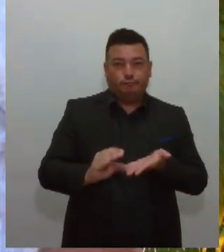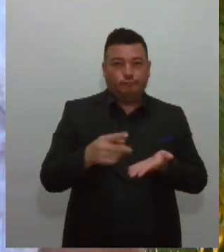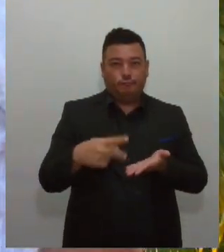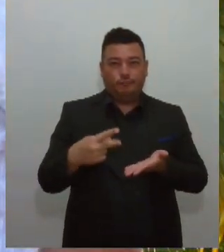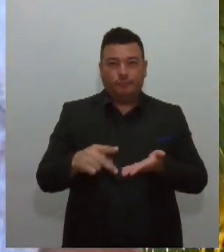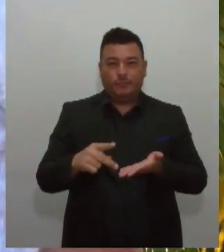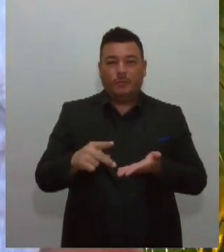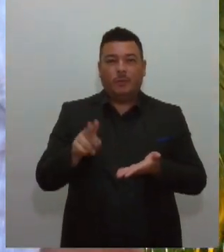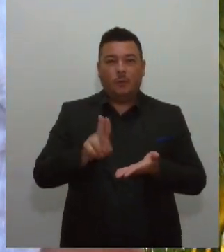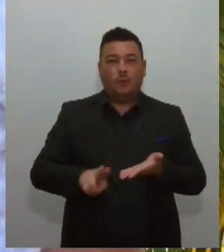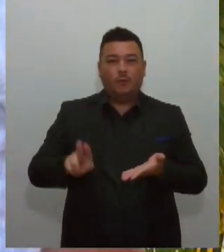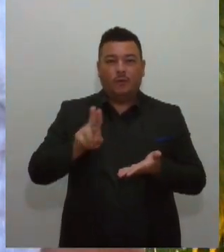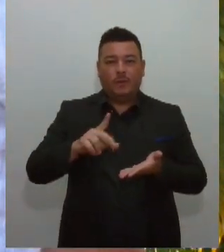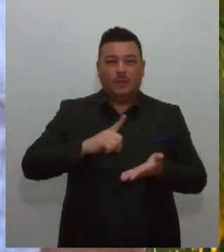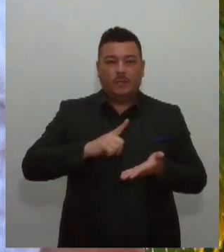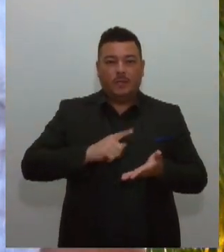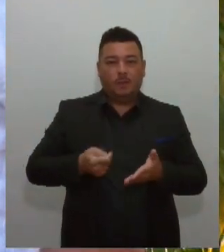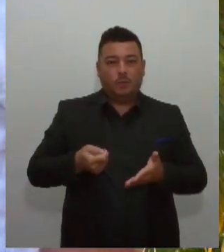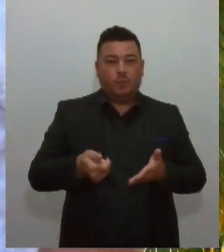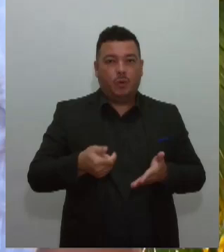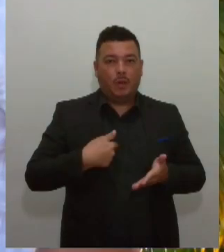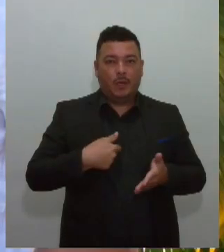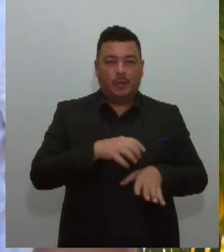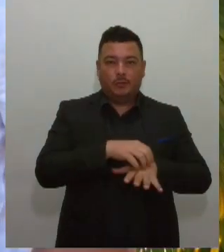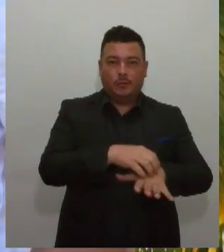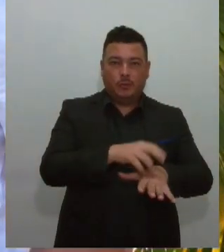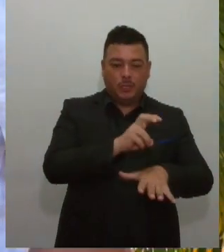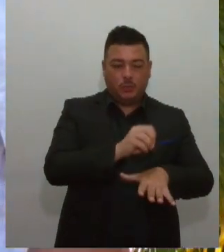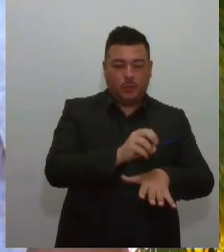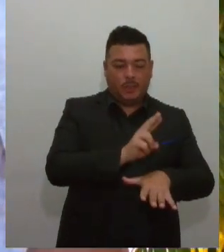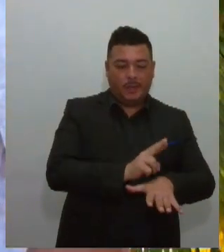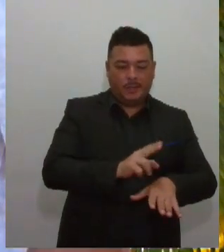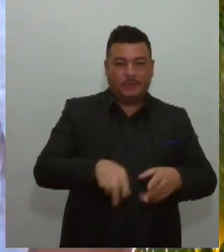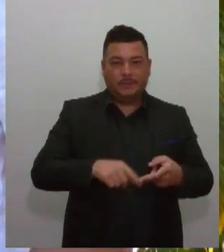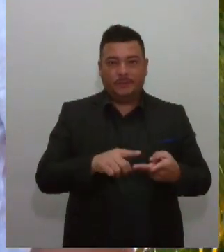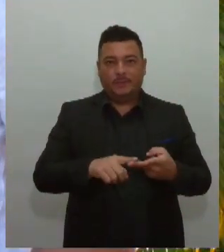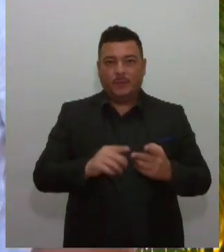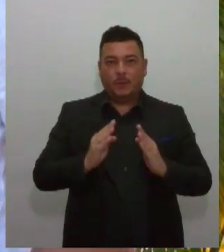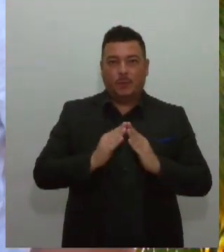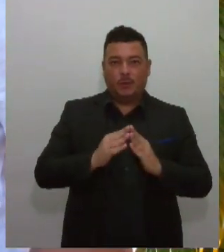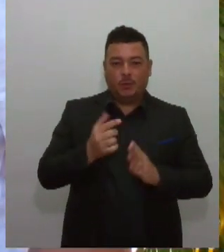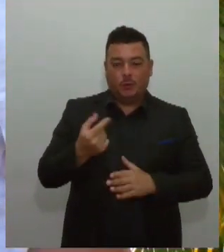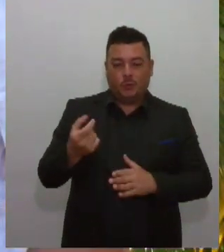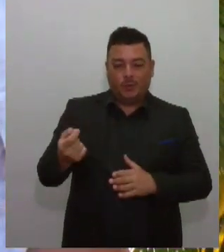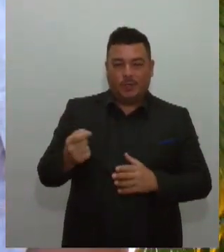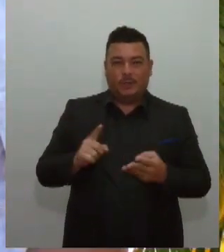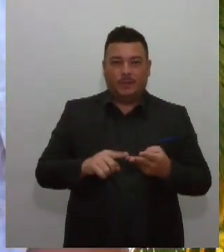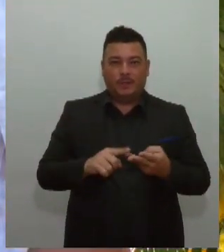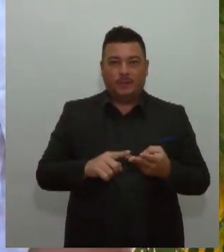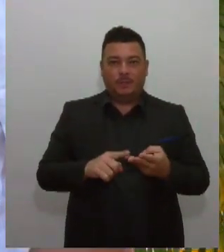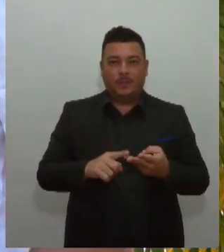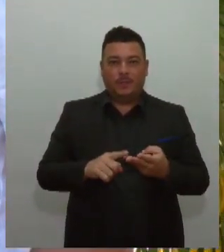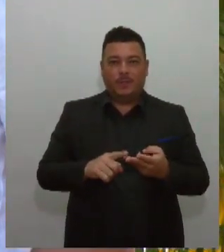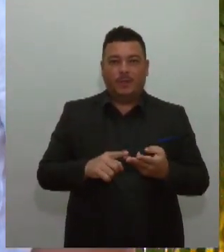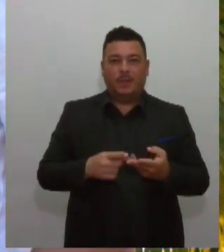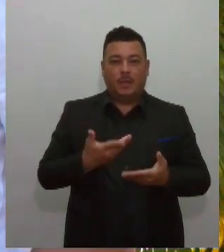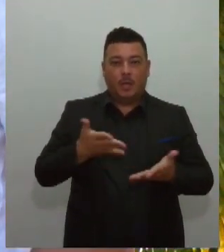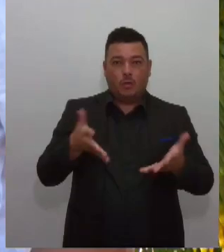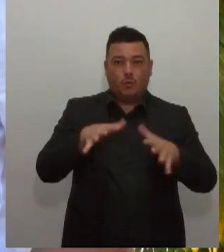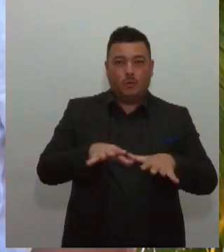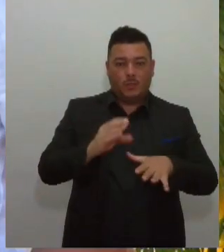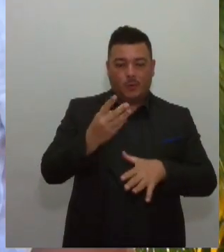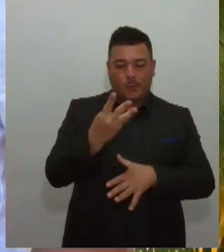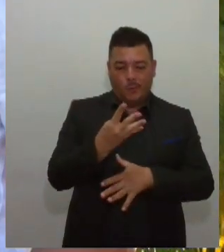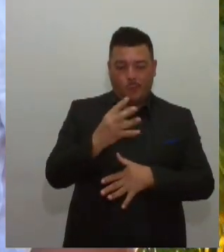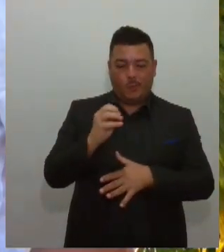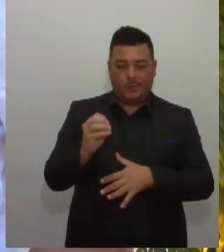temos benefício de transporte de R$ 50,00, moradia R$ 200,00, benefício de inclusão R$ 400,00. Então, o cidadão, o